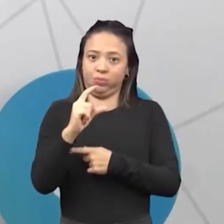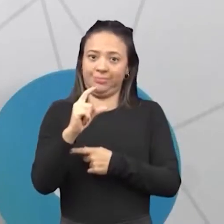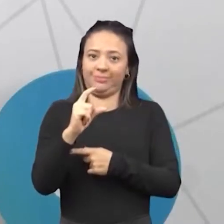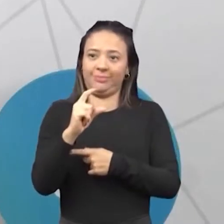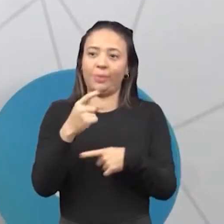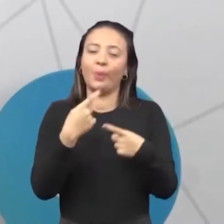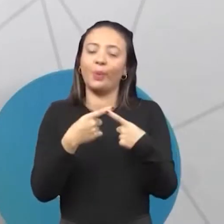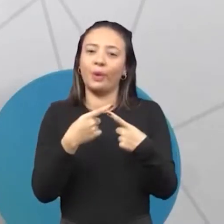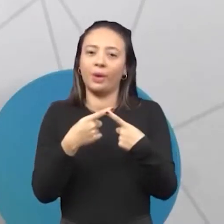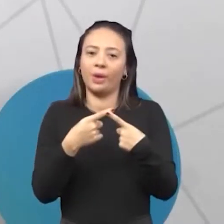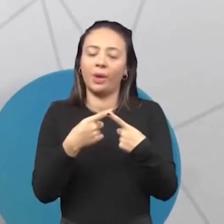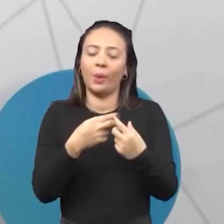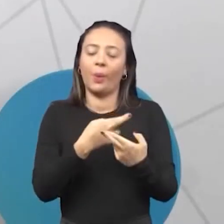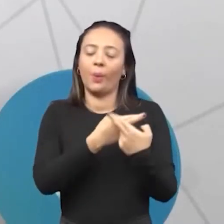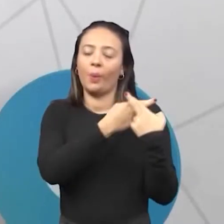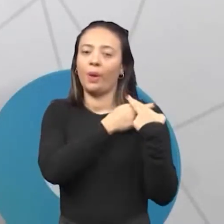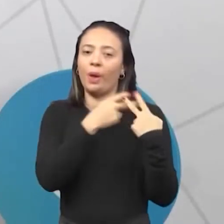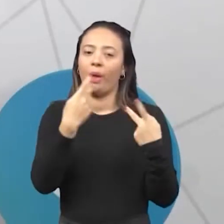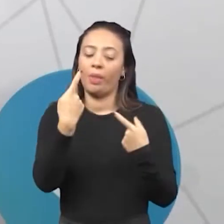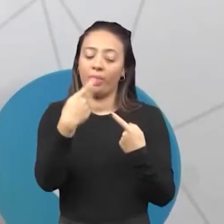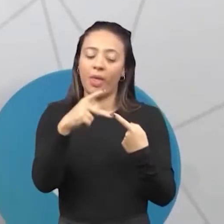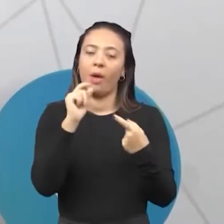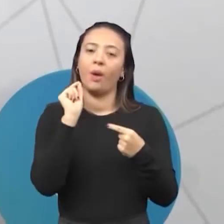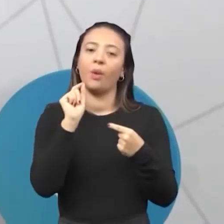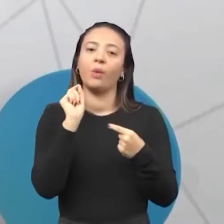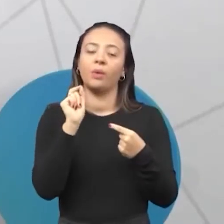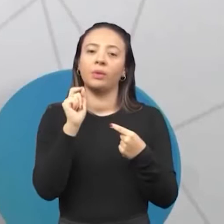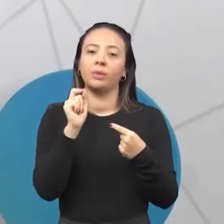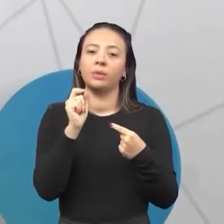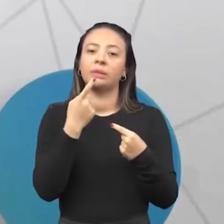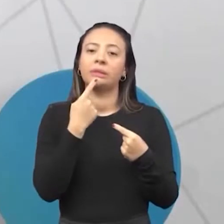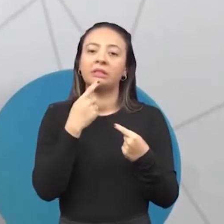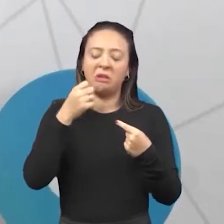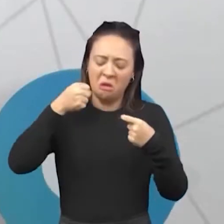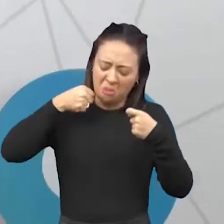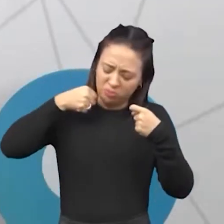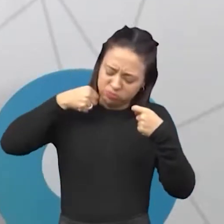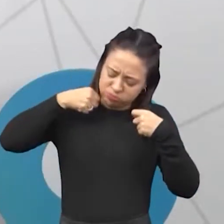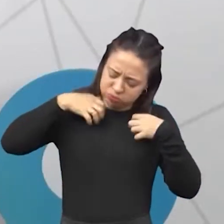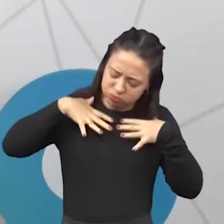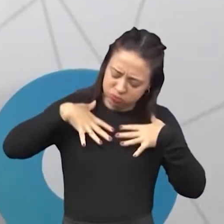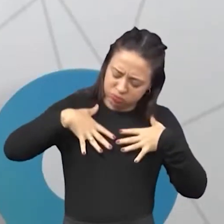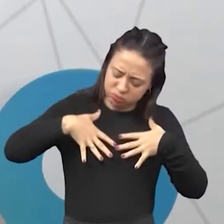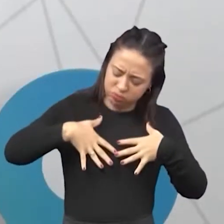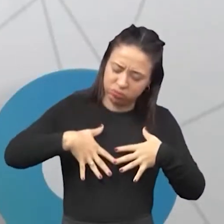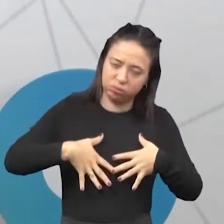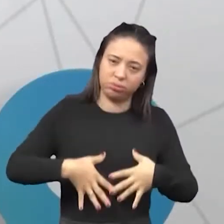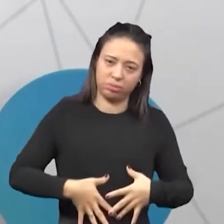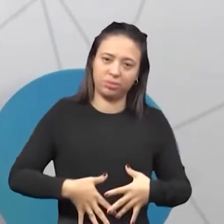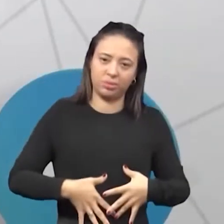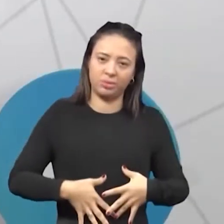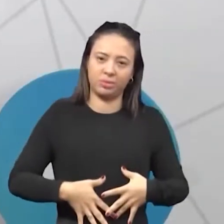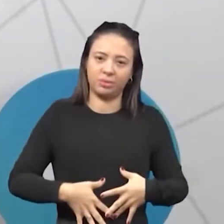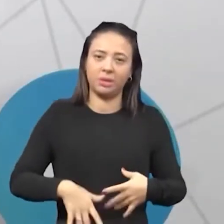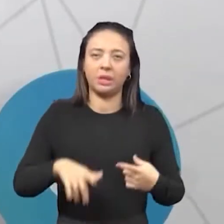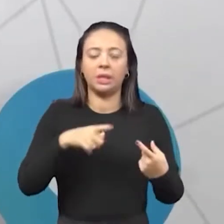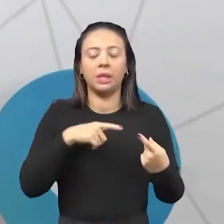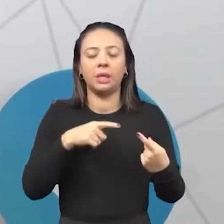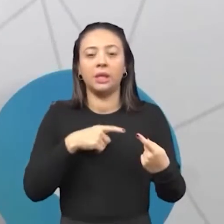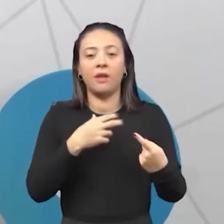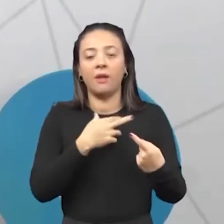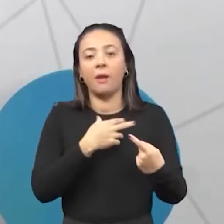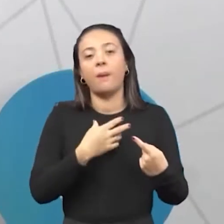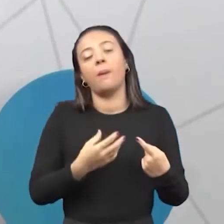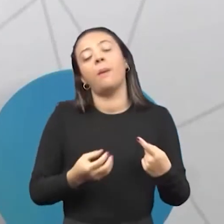maior, porque a principal função das artérias é encaminhar o sangue que nós chamamos de arterial, um sangue